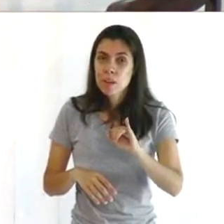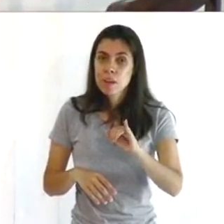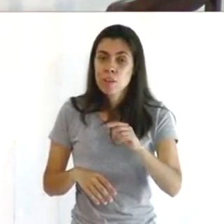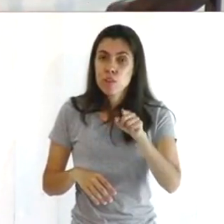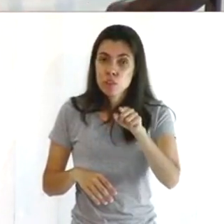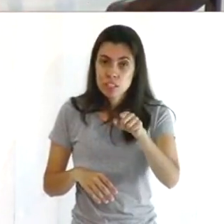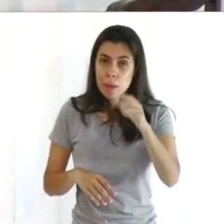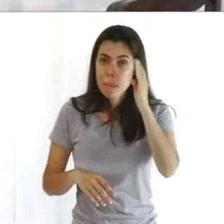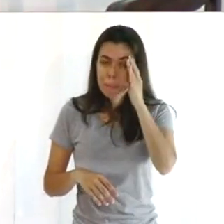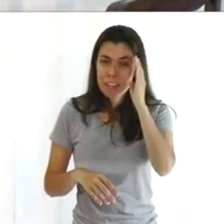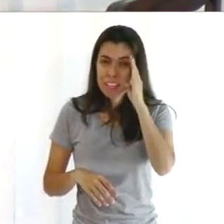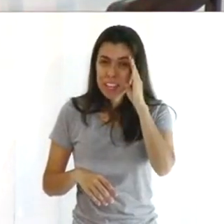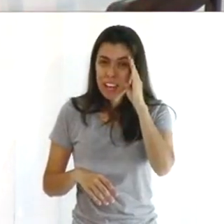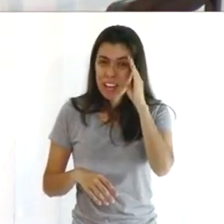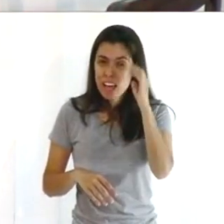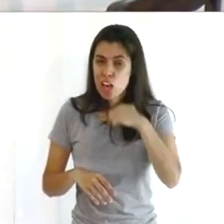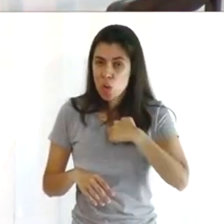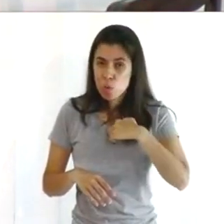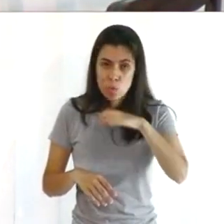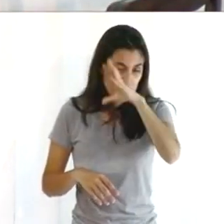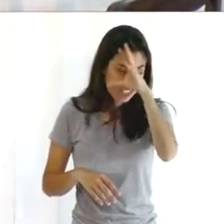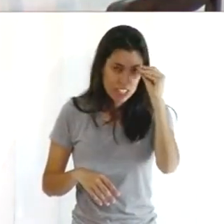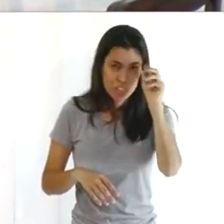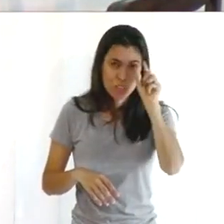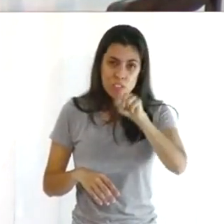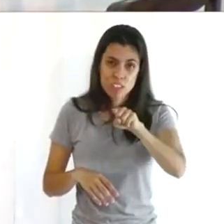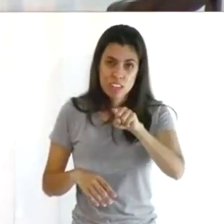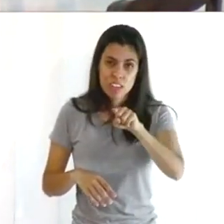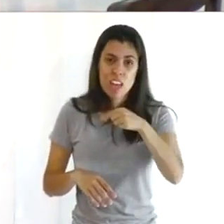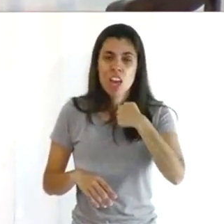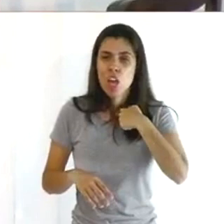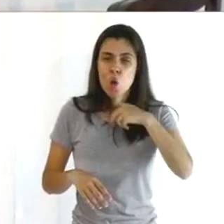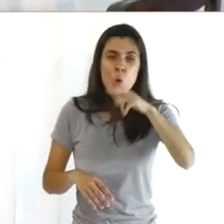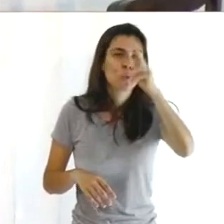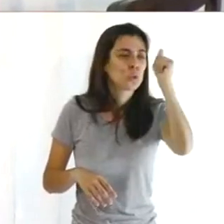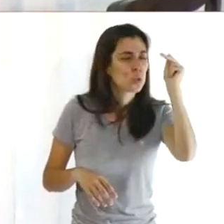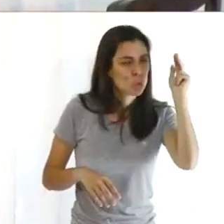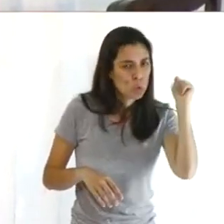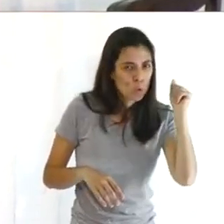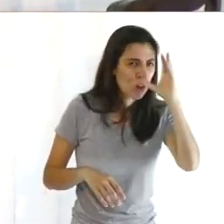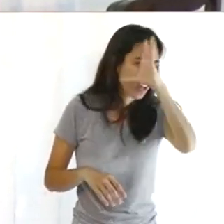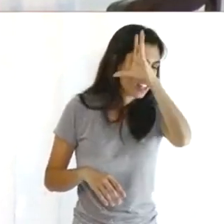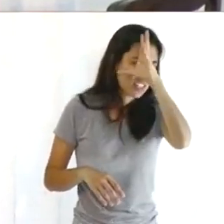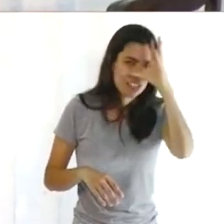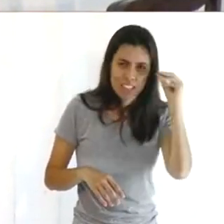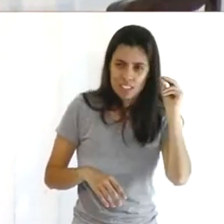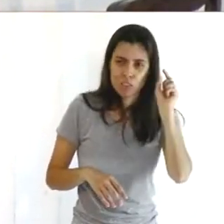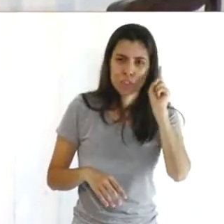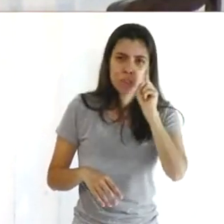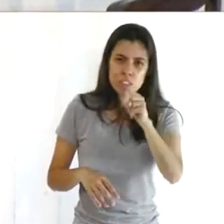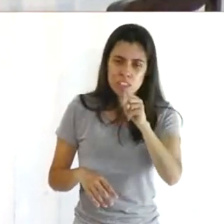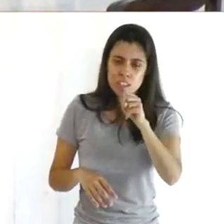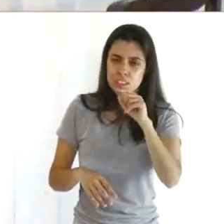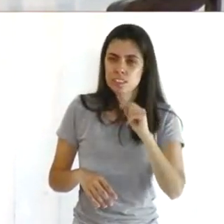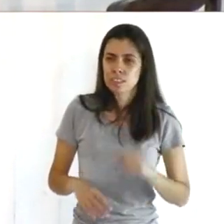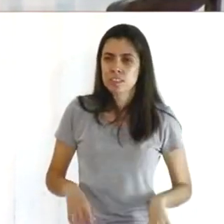o profeta fala, o Senhor pela boca do profeta: pode acaso uma mãe que traz o seu filho nos braços, que amamenta, desprezar